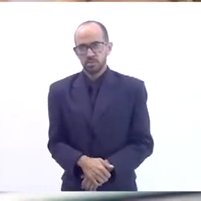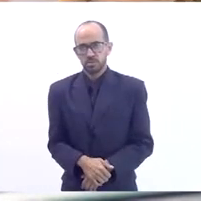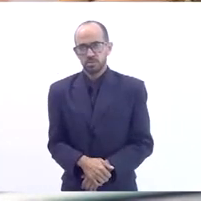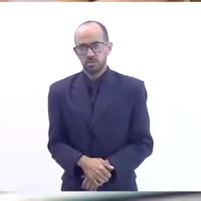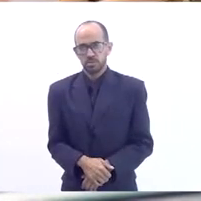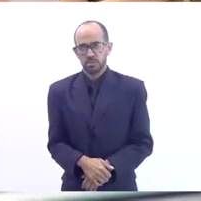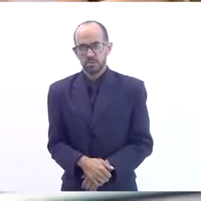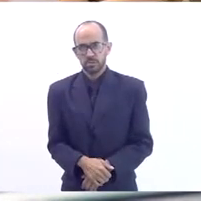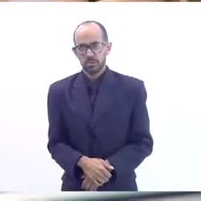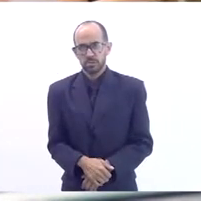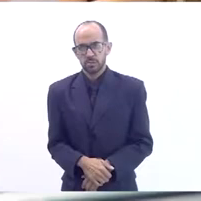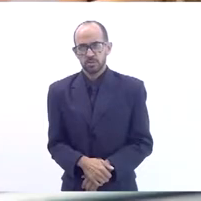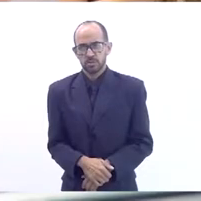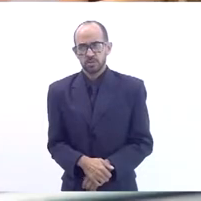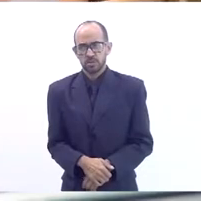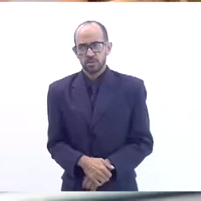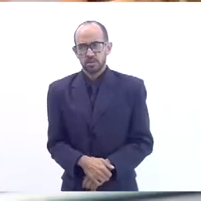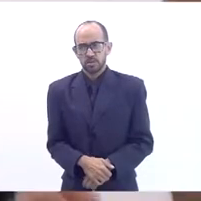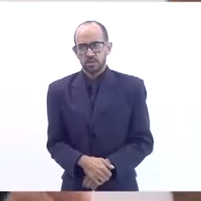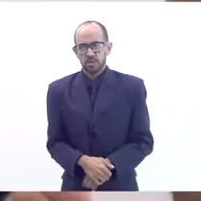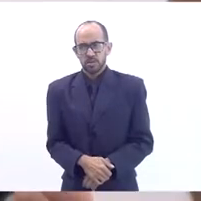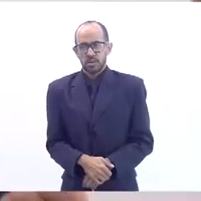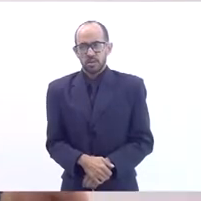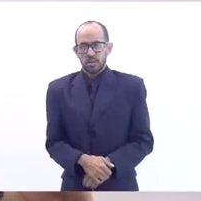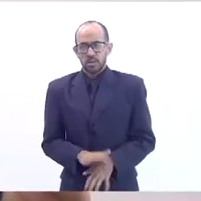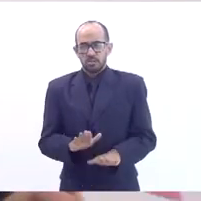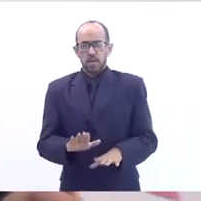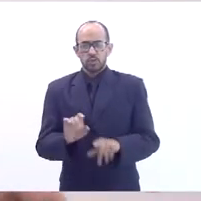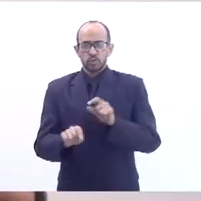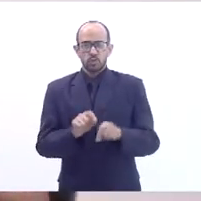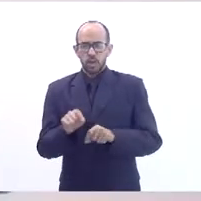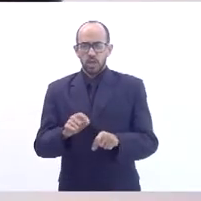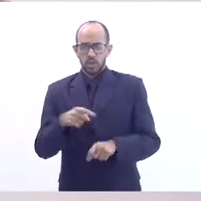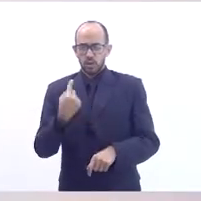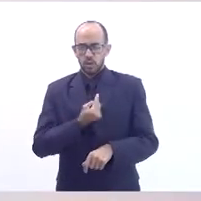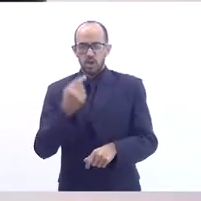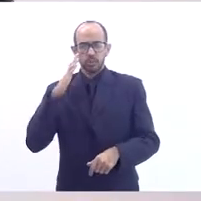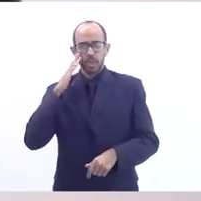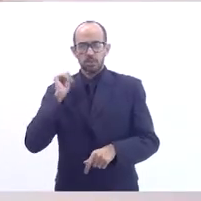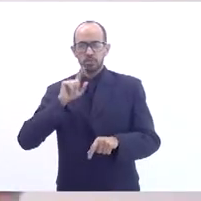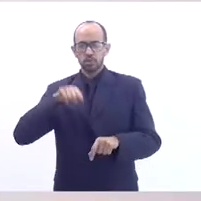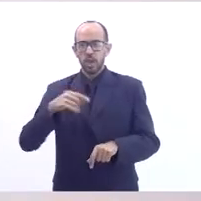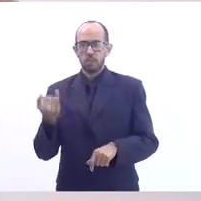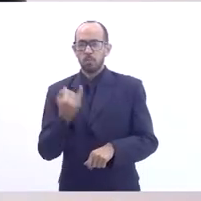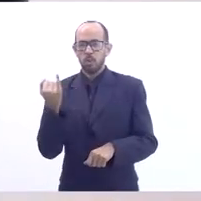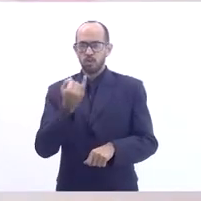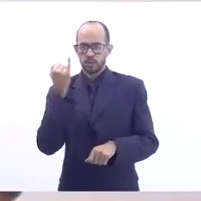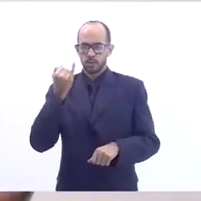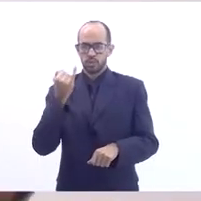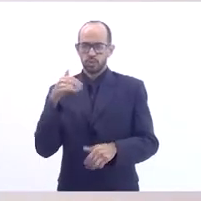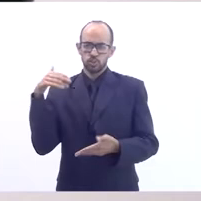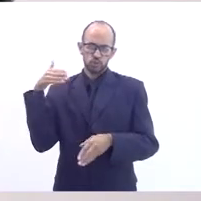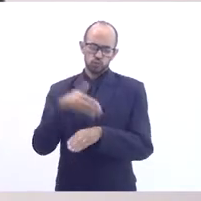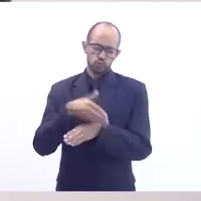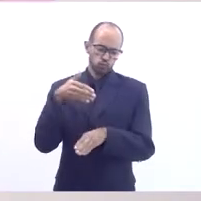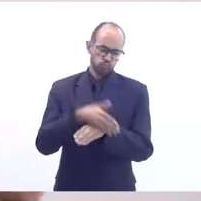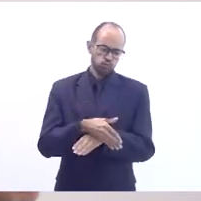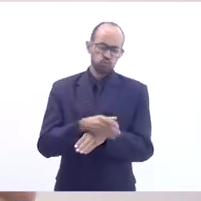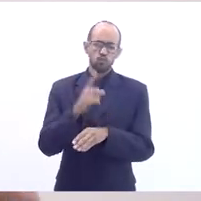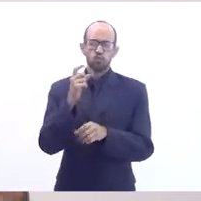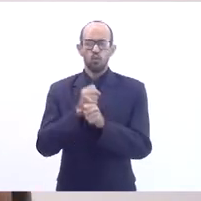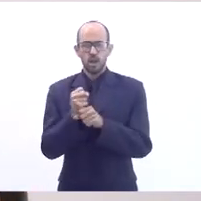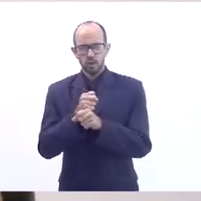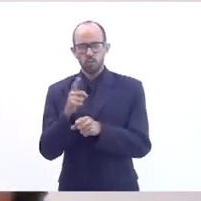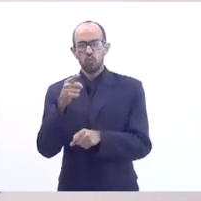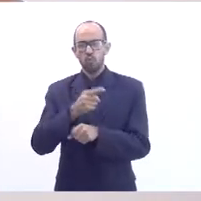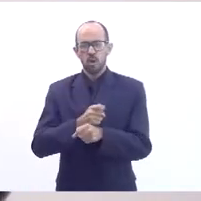Gostei do conscientes mas a gente sabe que é importante a gente tá vindo aqui todo ano na véspera da